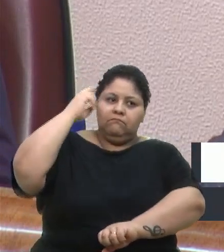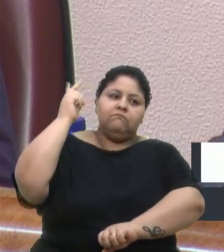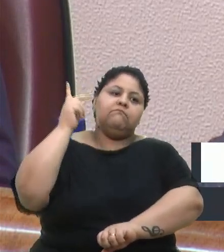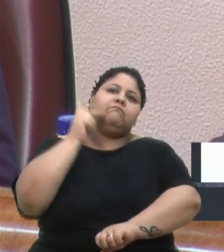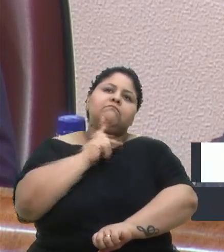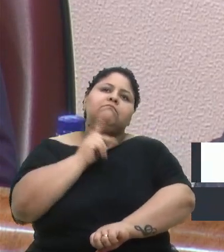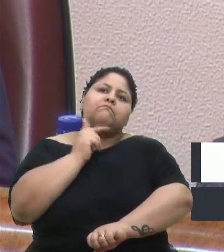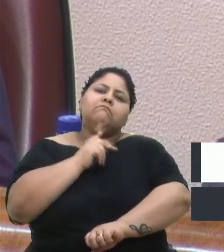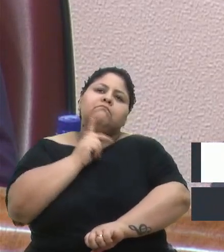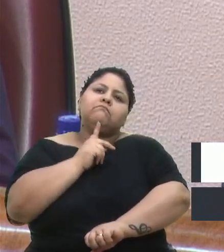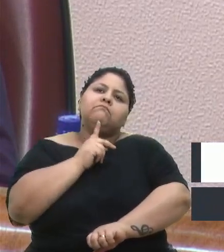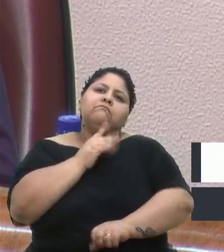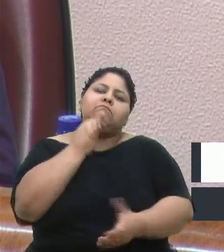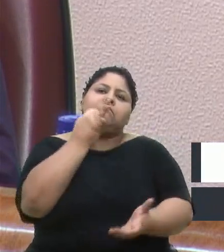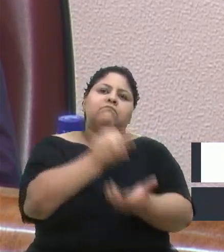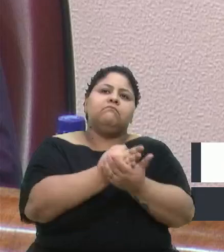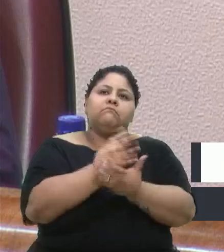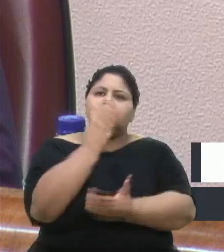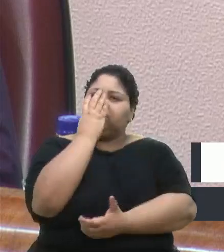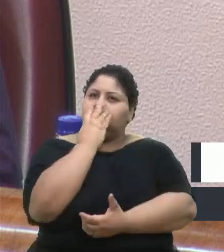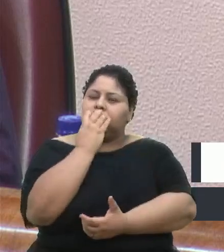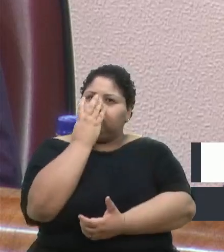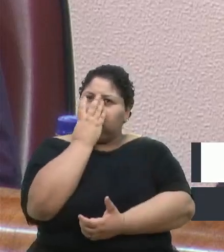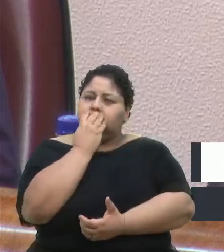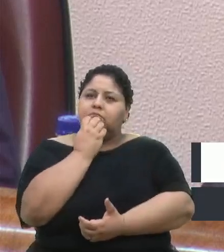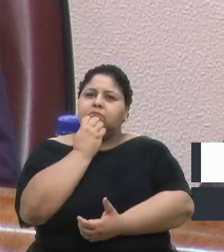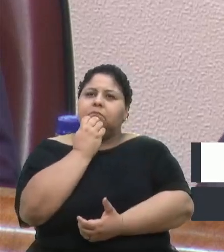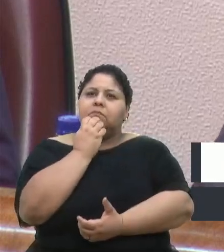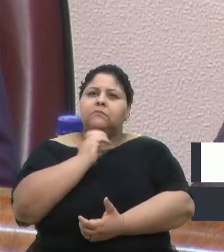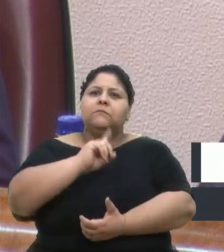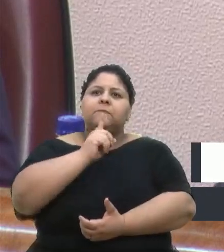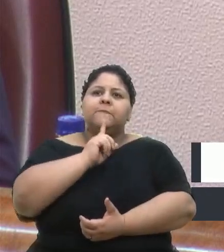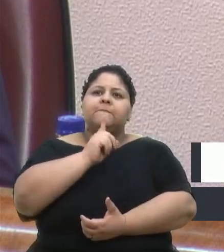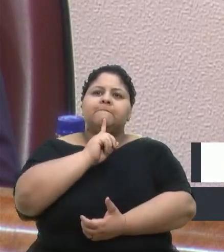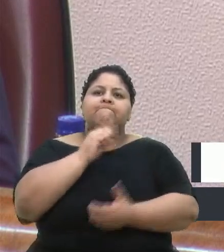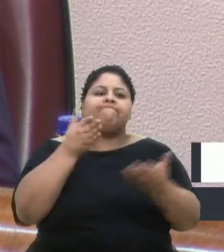Oliveira, e ausências, Camires e Alberto Meneguzzi. Agora sim, palavra